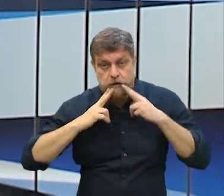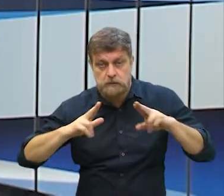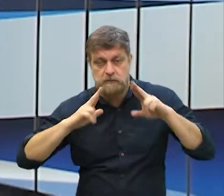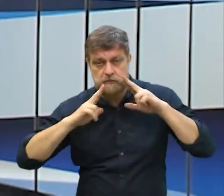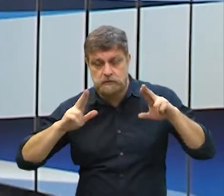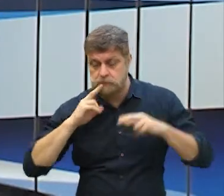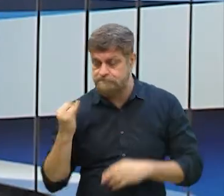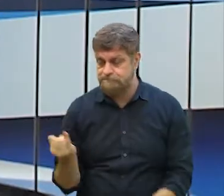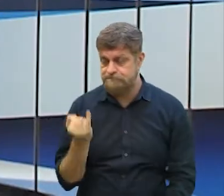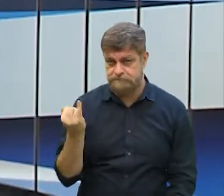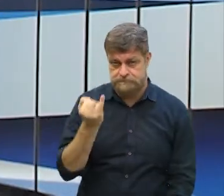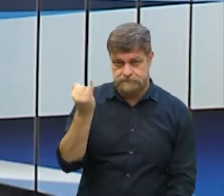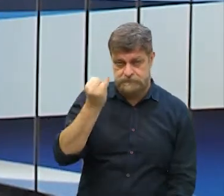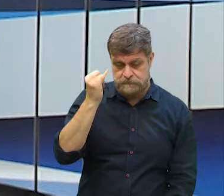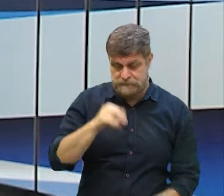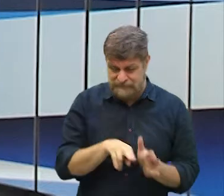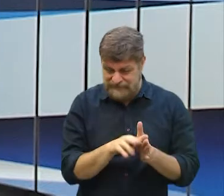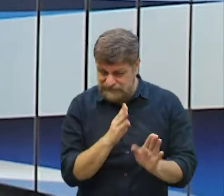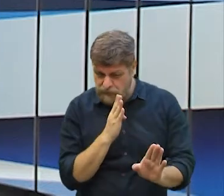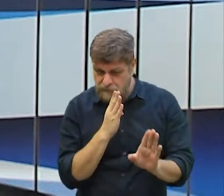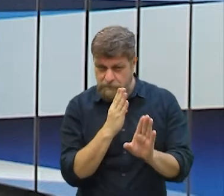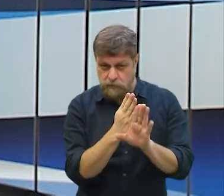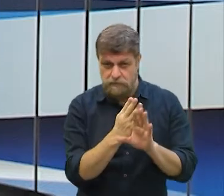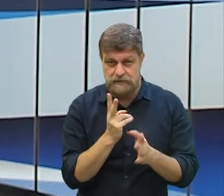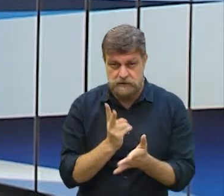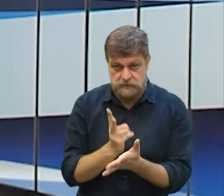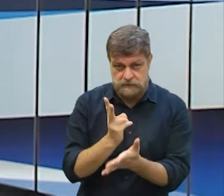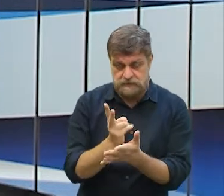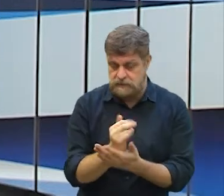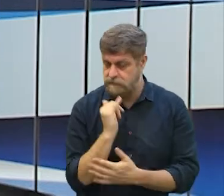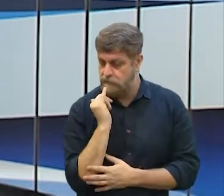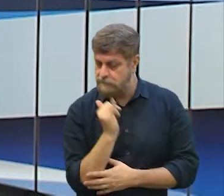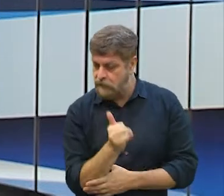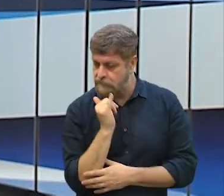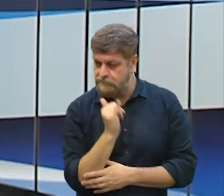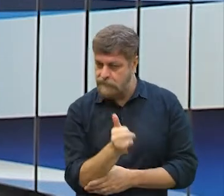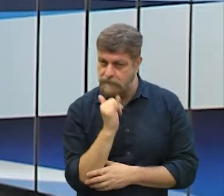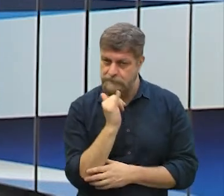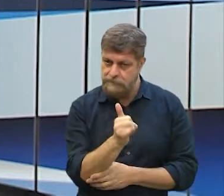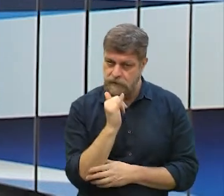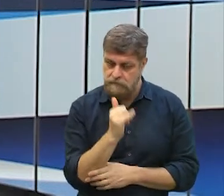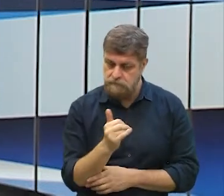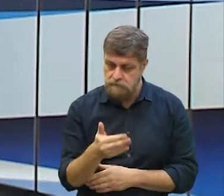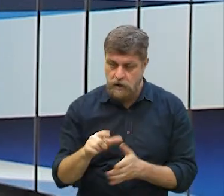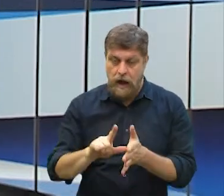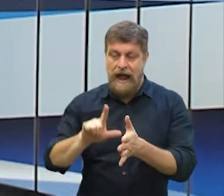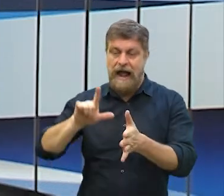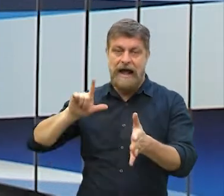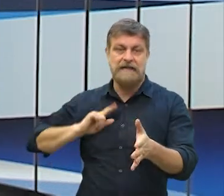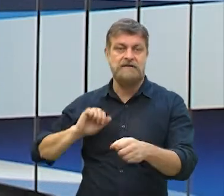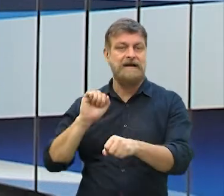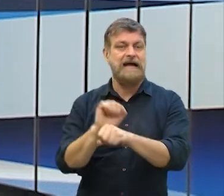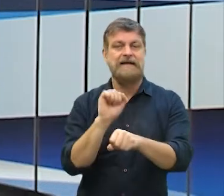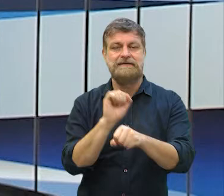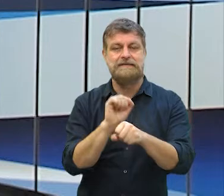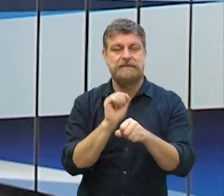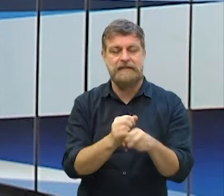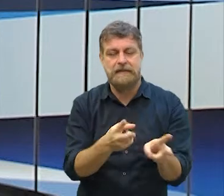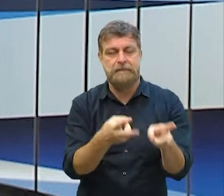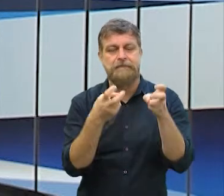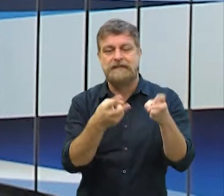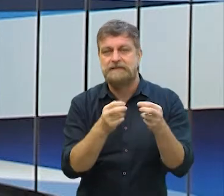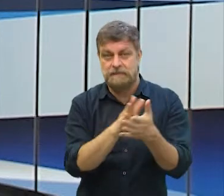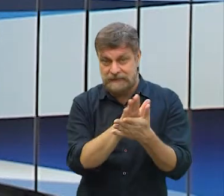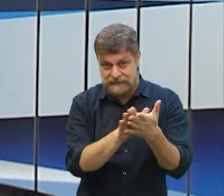notícia, né? Por isso que é importante esse diagnóstico precoce. A gente sempre bate nessa tecla do quanto antes não esperar os